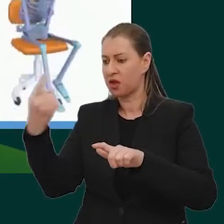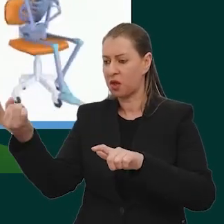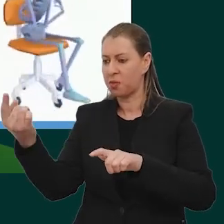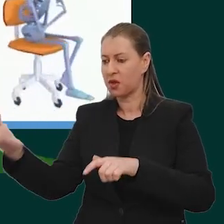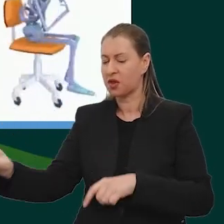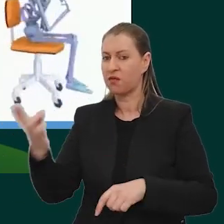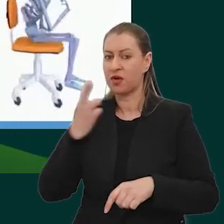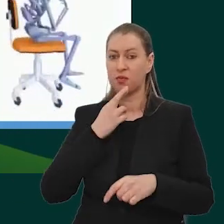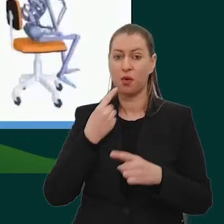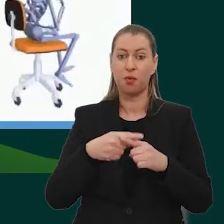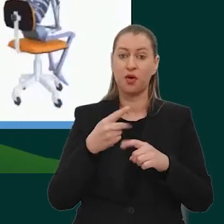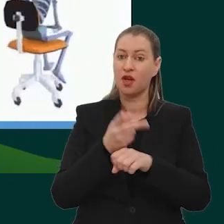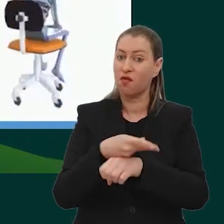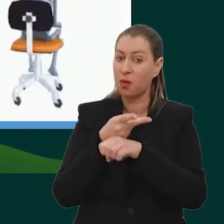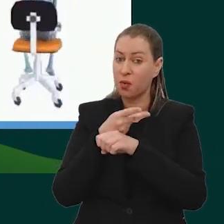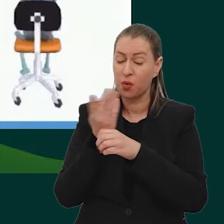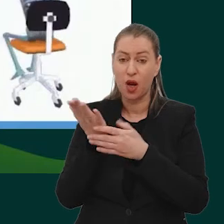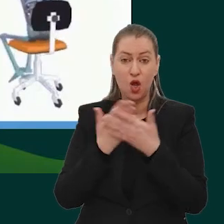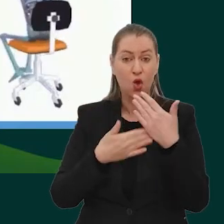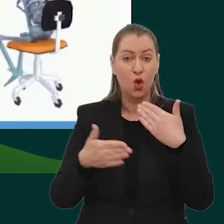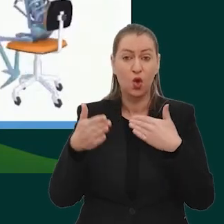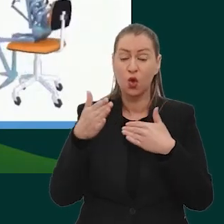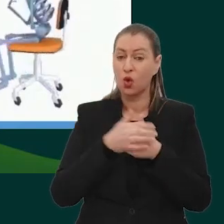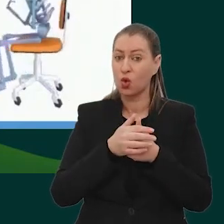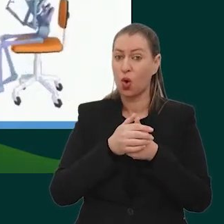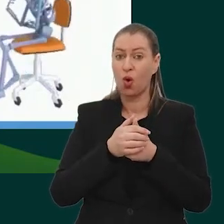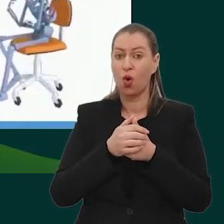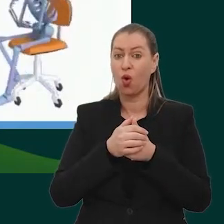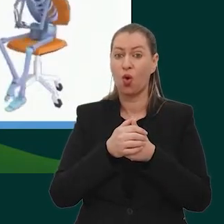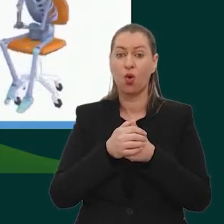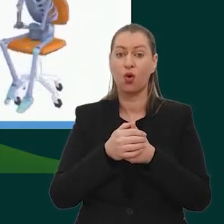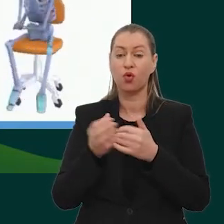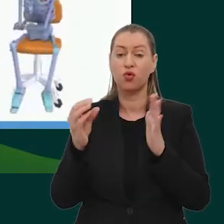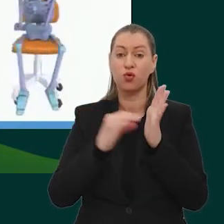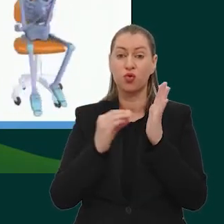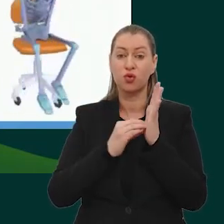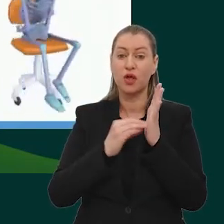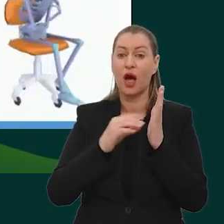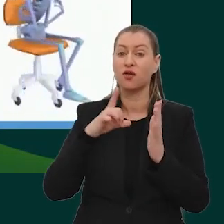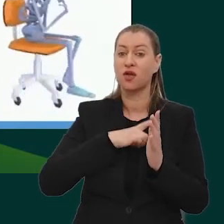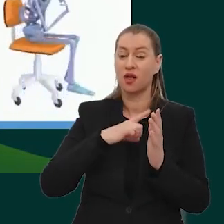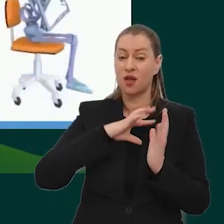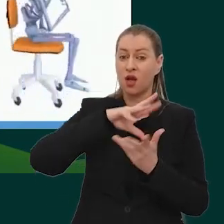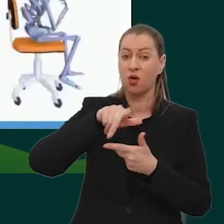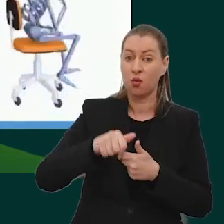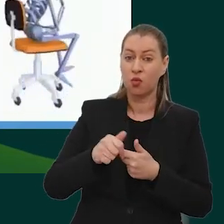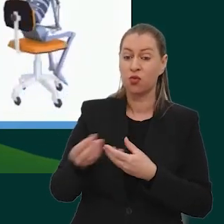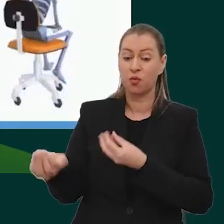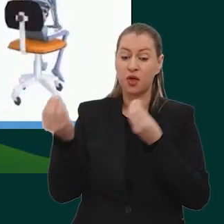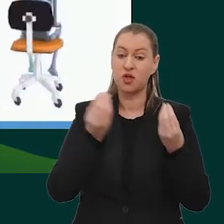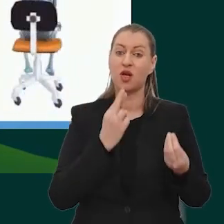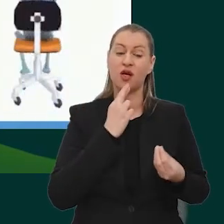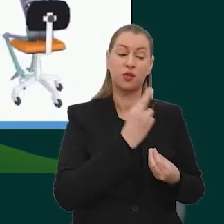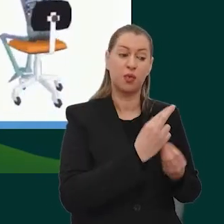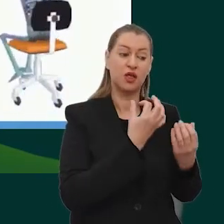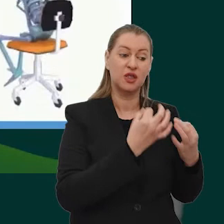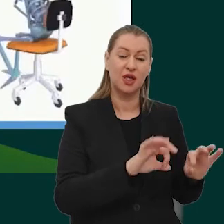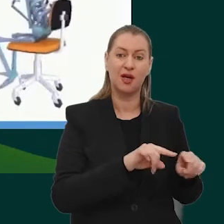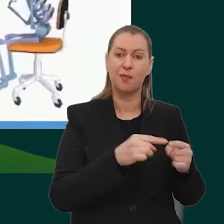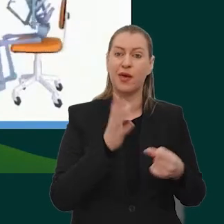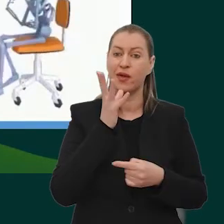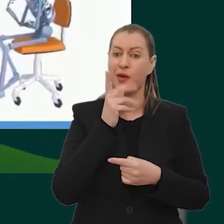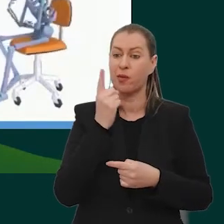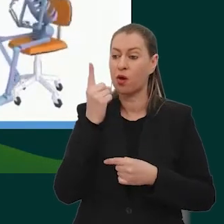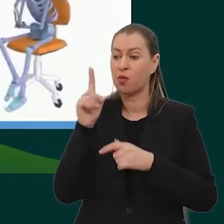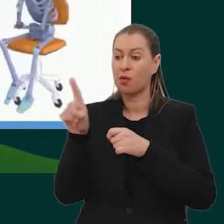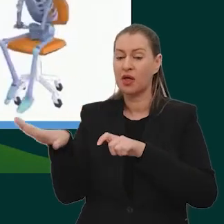a pergunta, porque daí ele procurou em todo o cenário de dados que existe no mundo, trouxe a resposta certa, mas uma semana, um